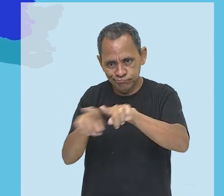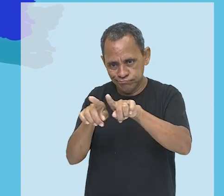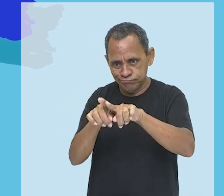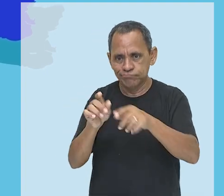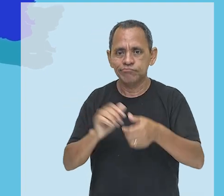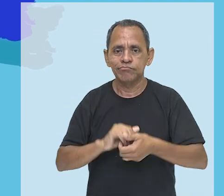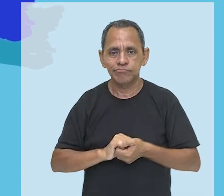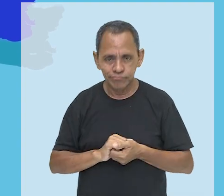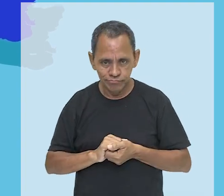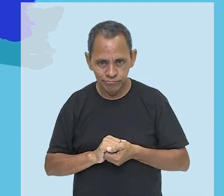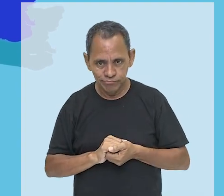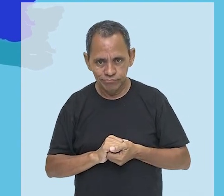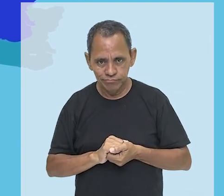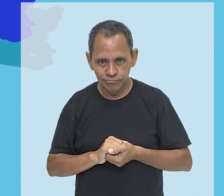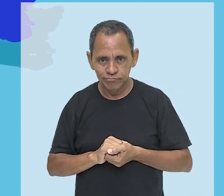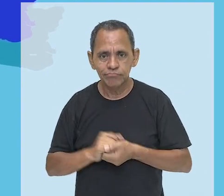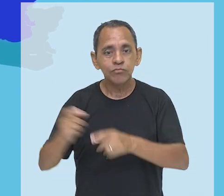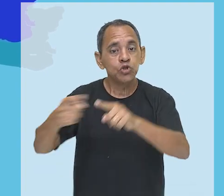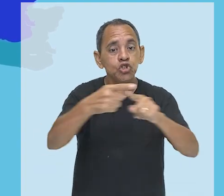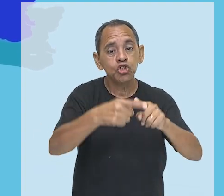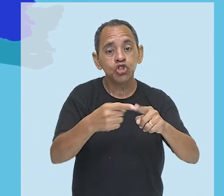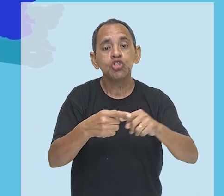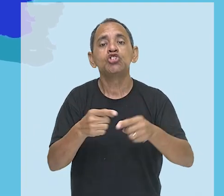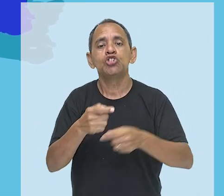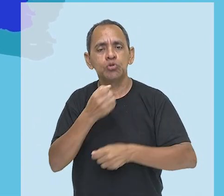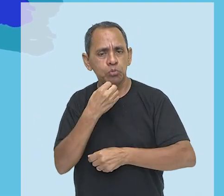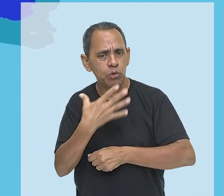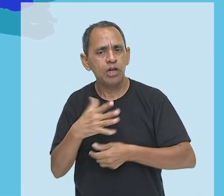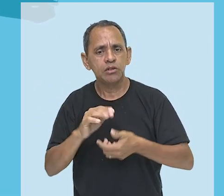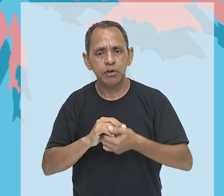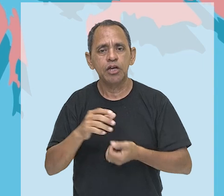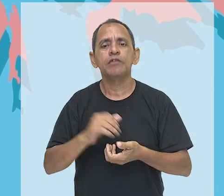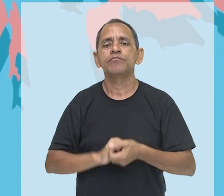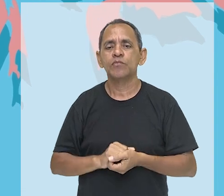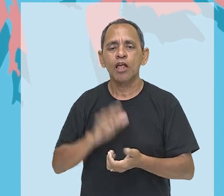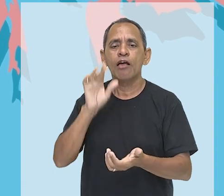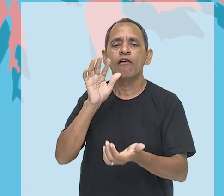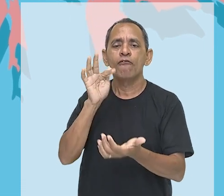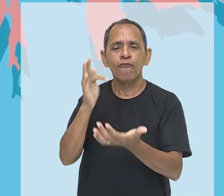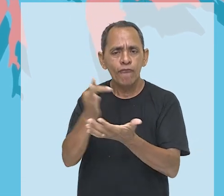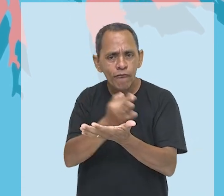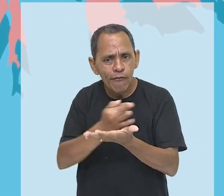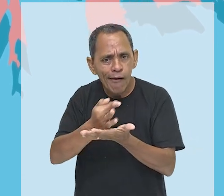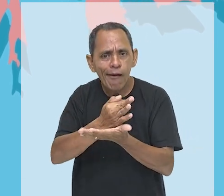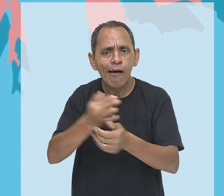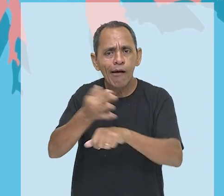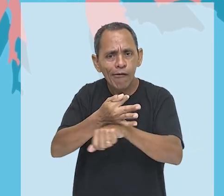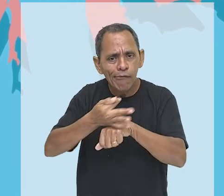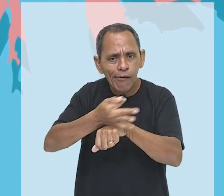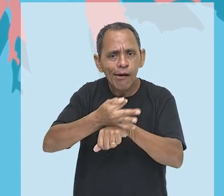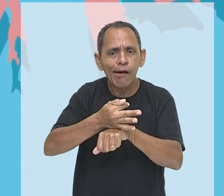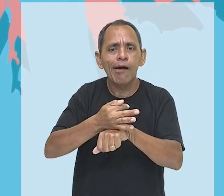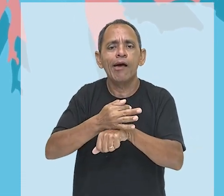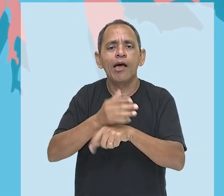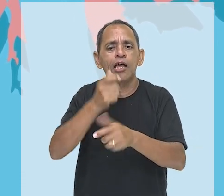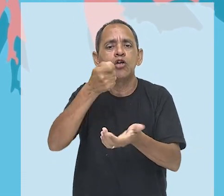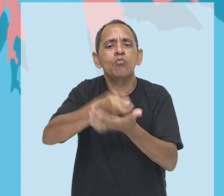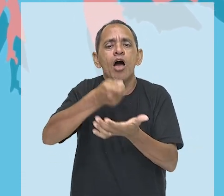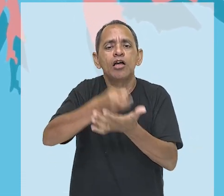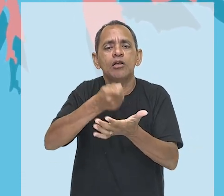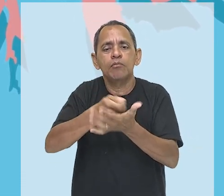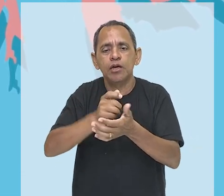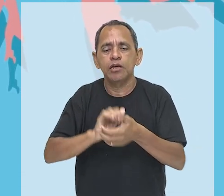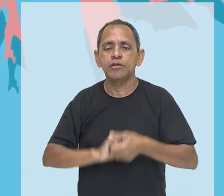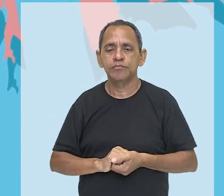intensa, com menor foco em benefícios como férias pagas. Na Ásia, países como Japão e Coreia do Sul têm